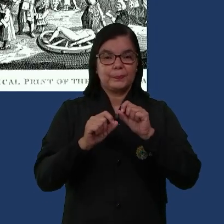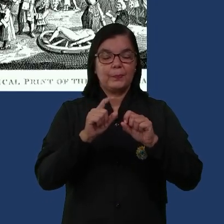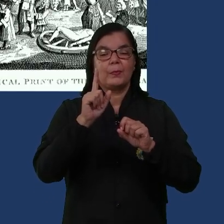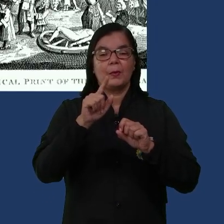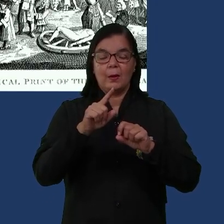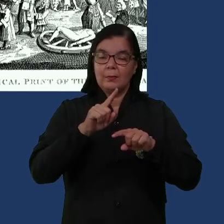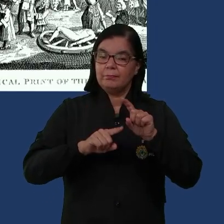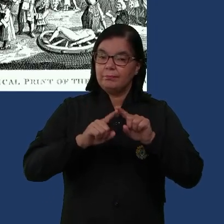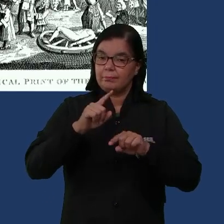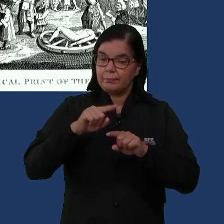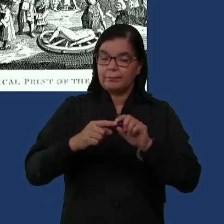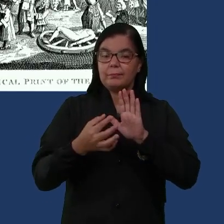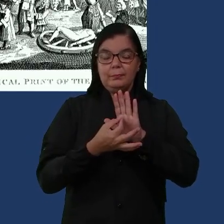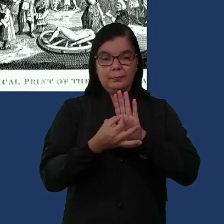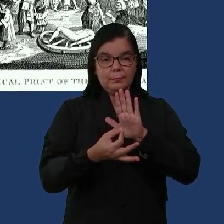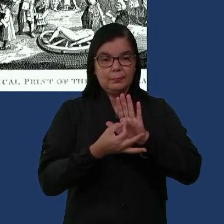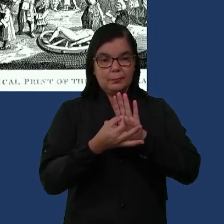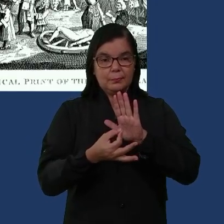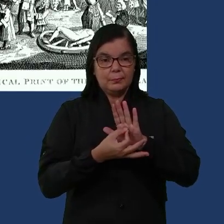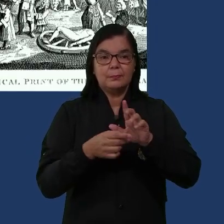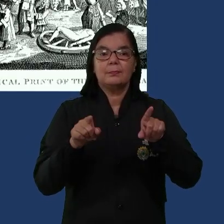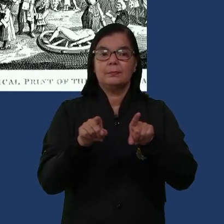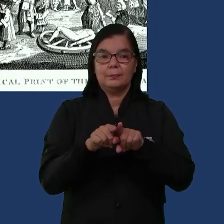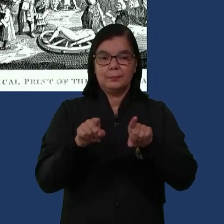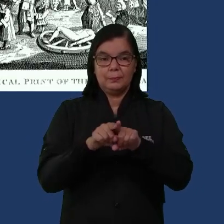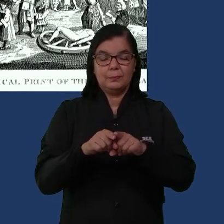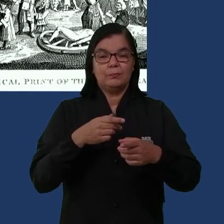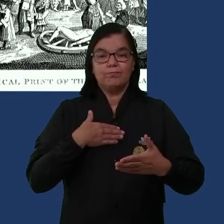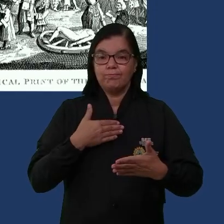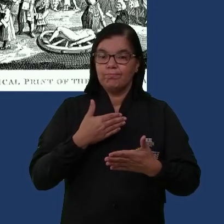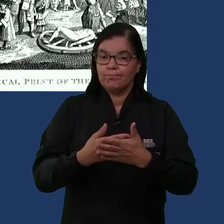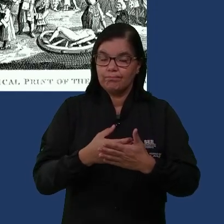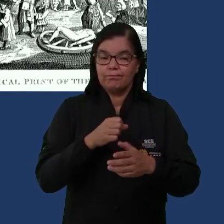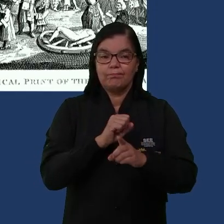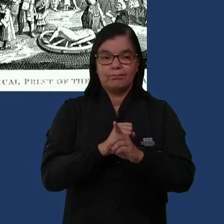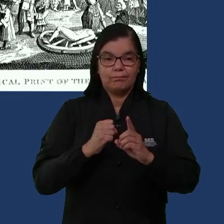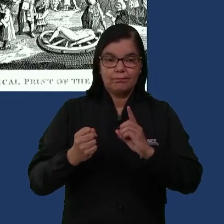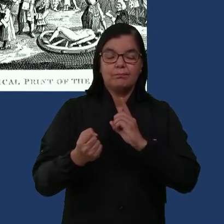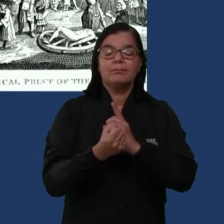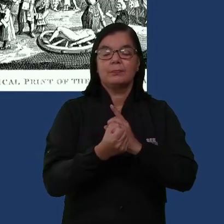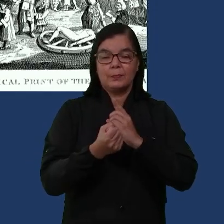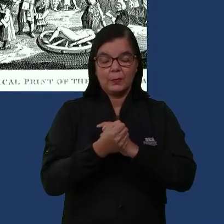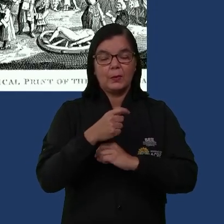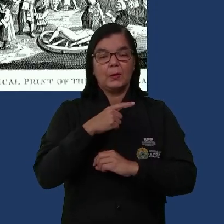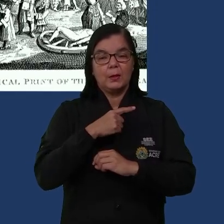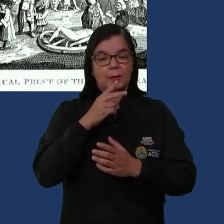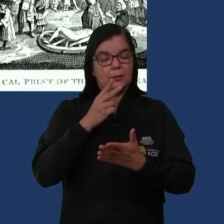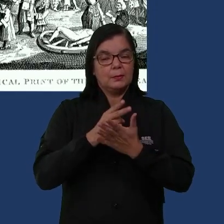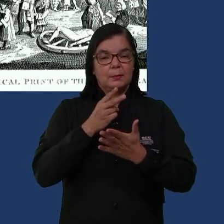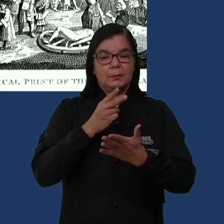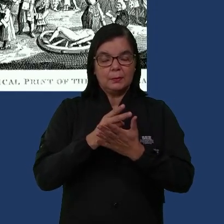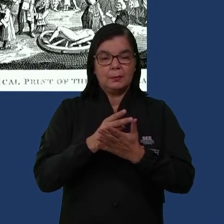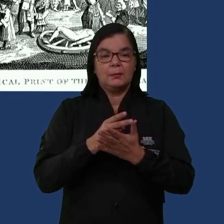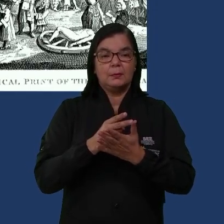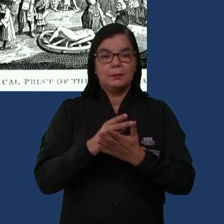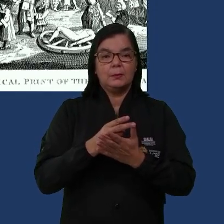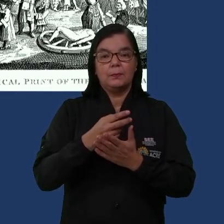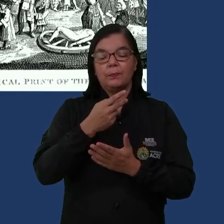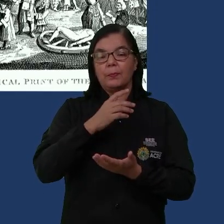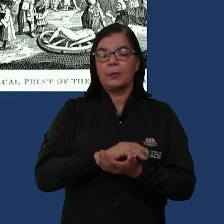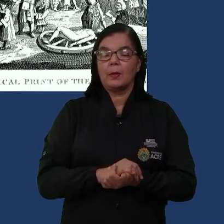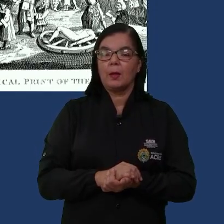uma ferramenta crítica, ela também traz impacto na sociedade, porque faz sempre